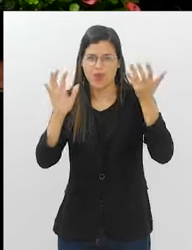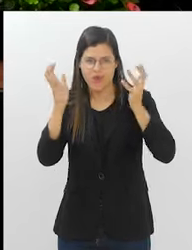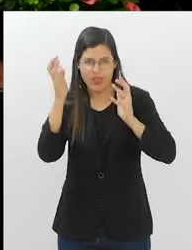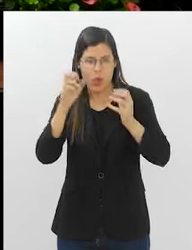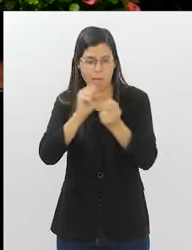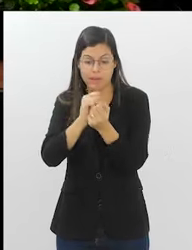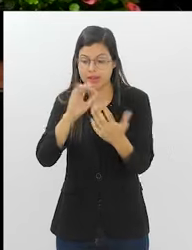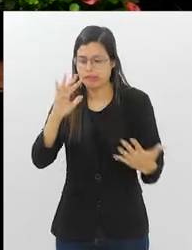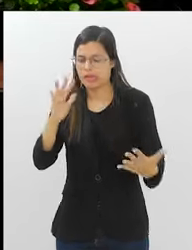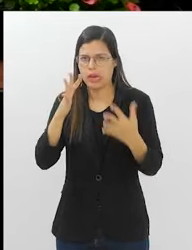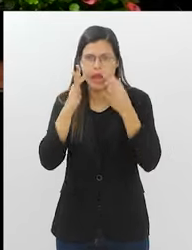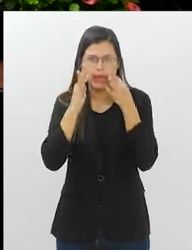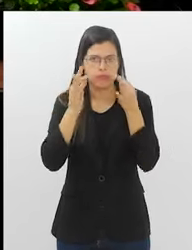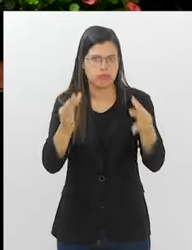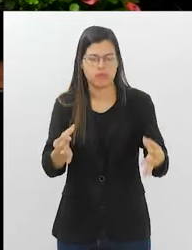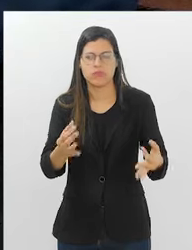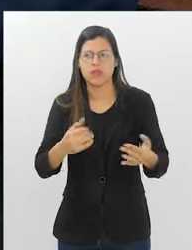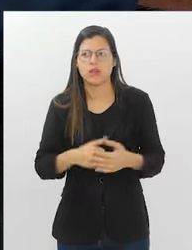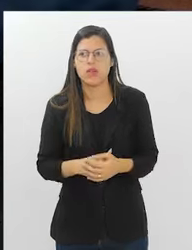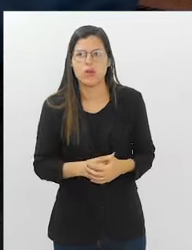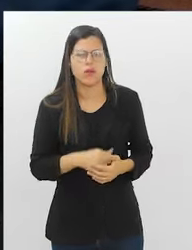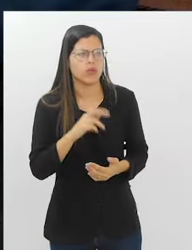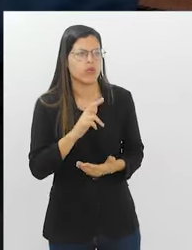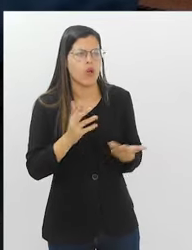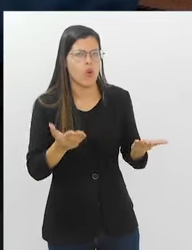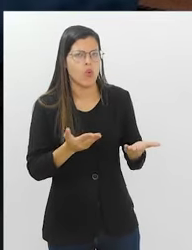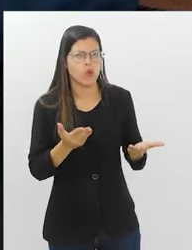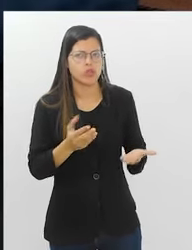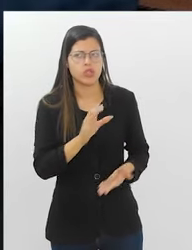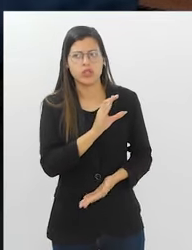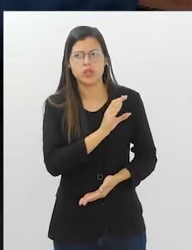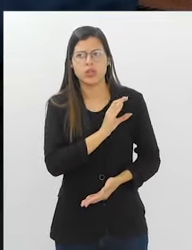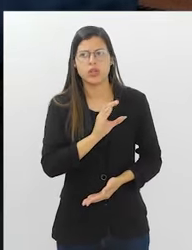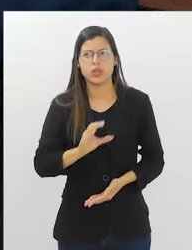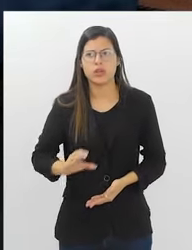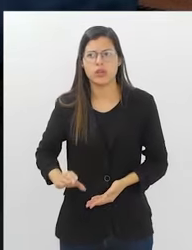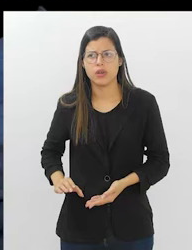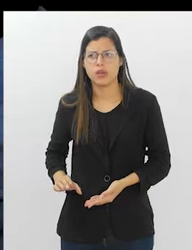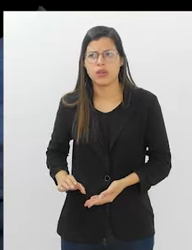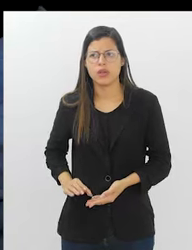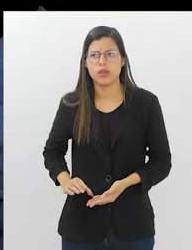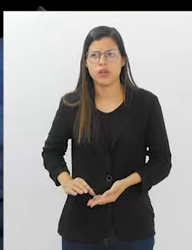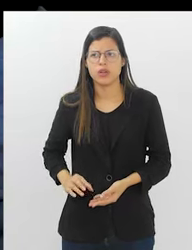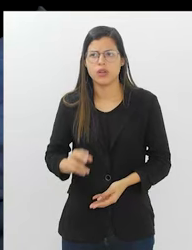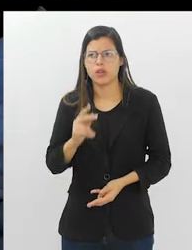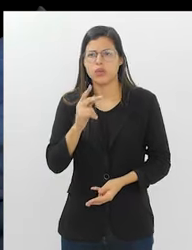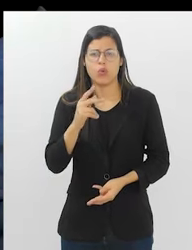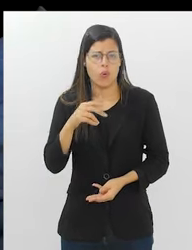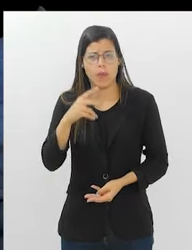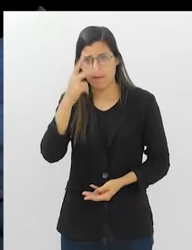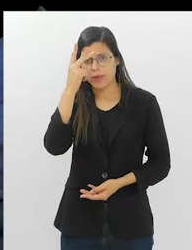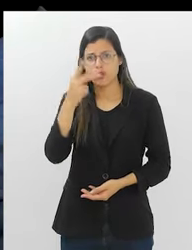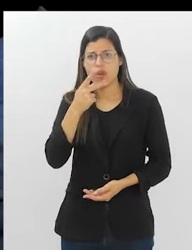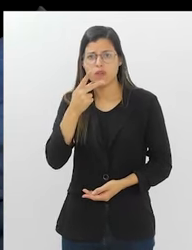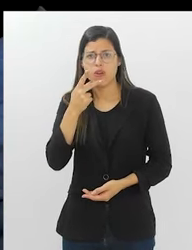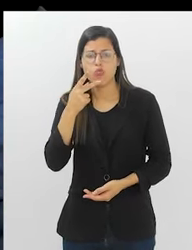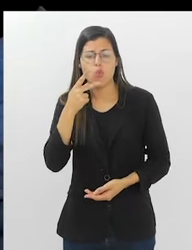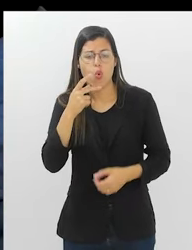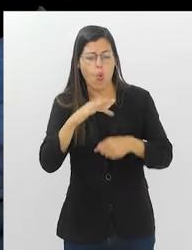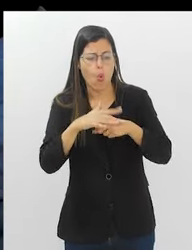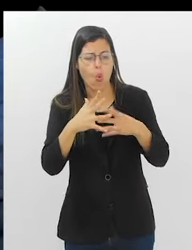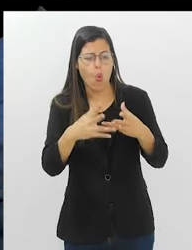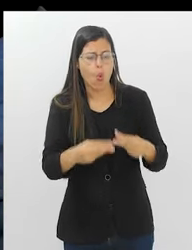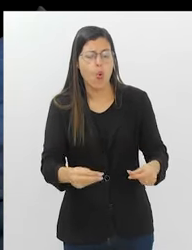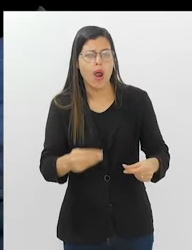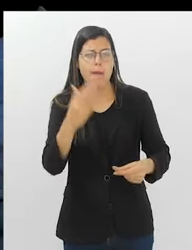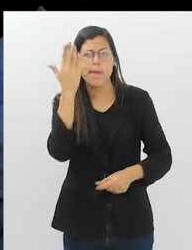a atenção. Que não é de hoje, né? Porque, por exemplo, Cristo, o Levita, disse a ele, então, cure esse homem agora para você me provar